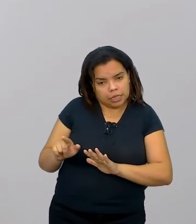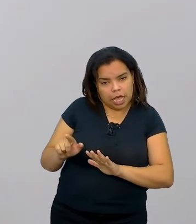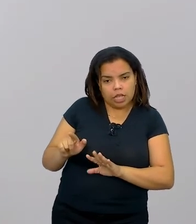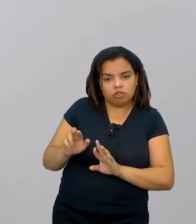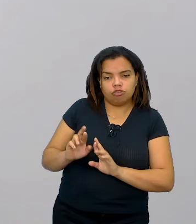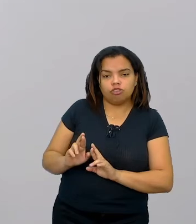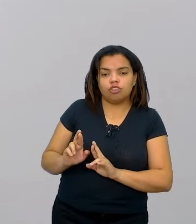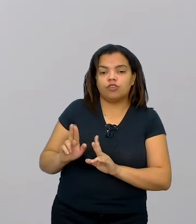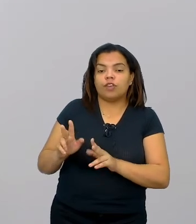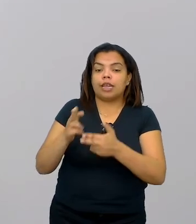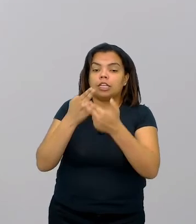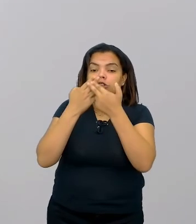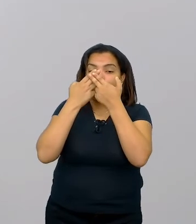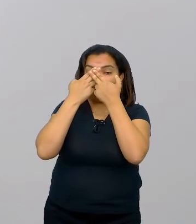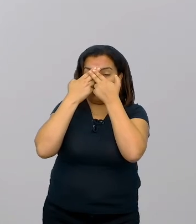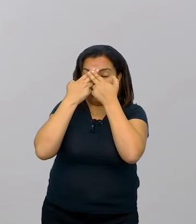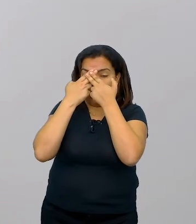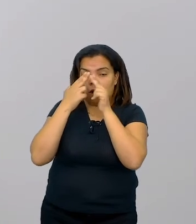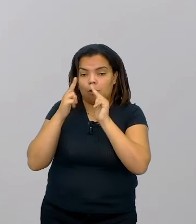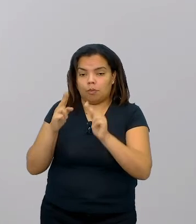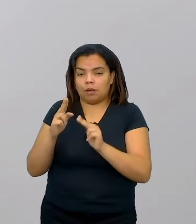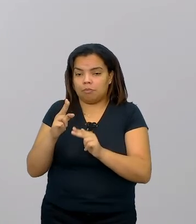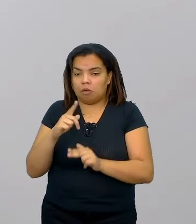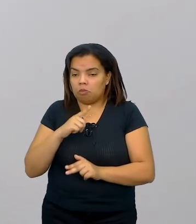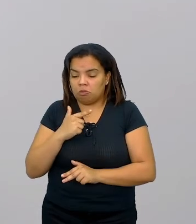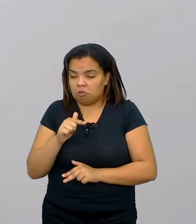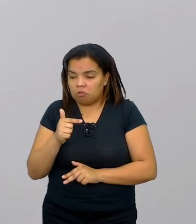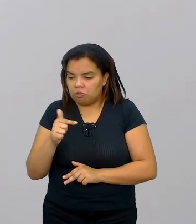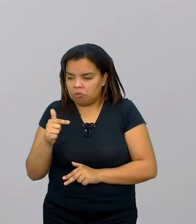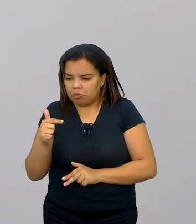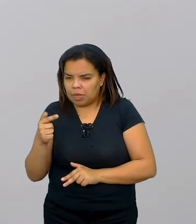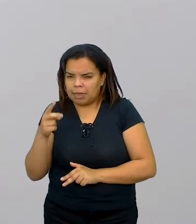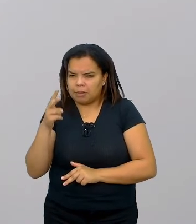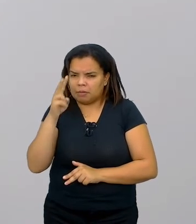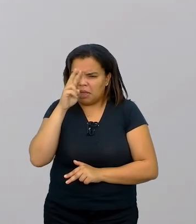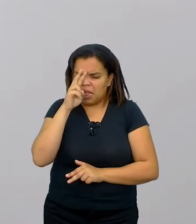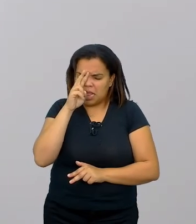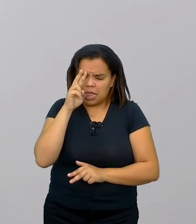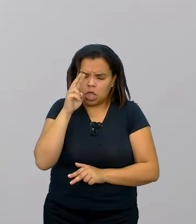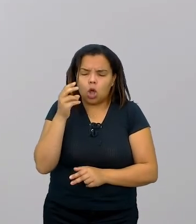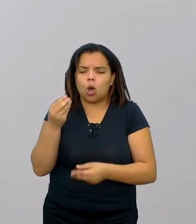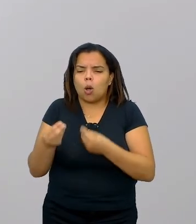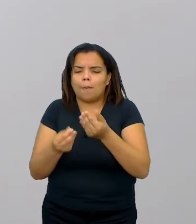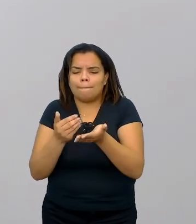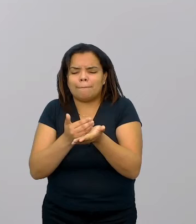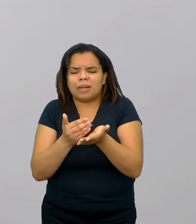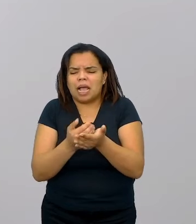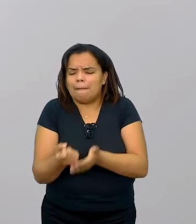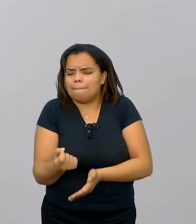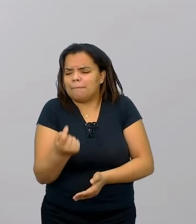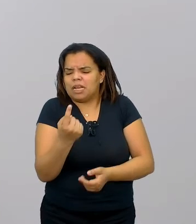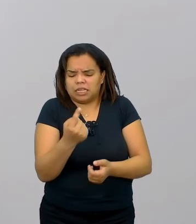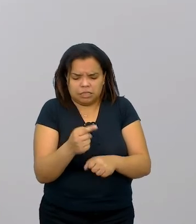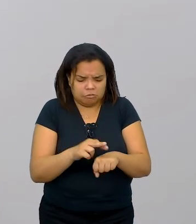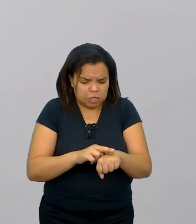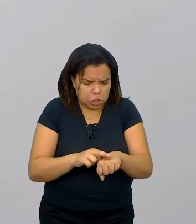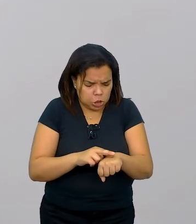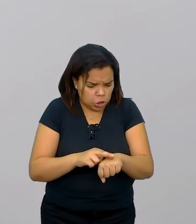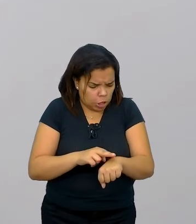um trauma ou sem razão aparente. Então, começam a surgir essas manchas roxas sem uma